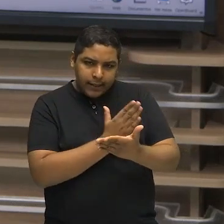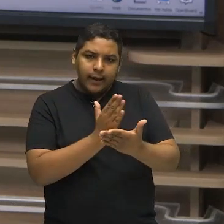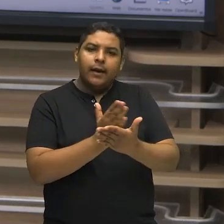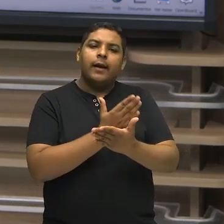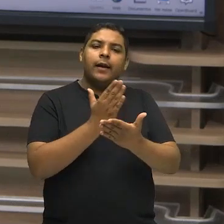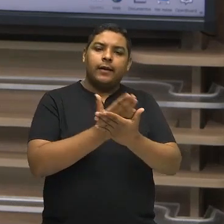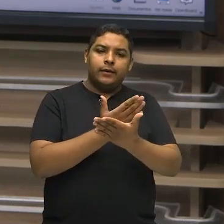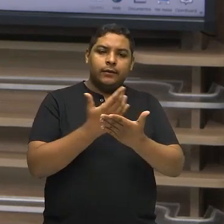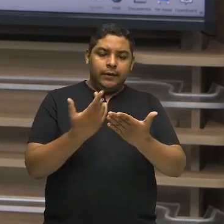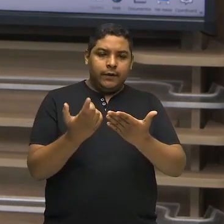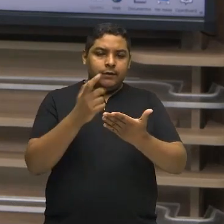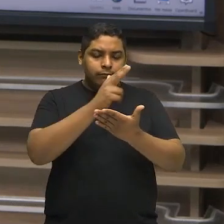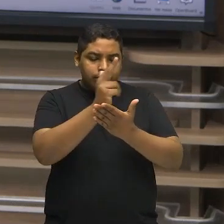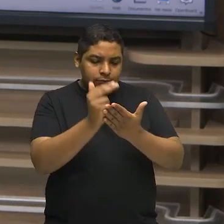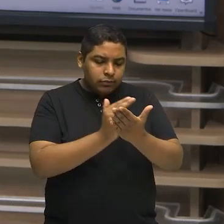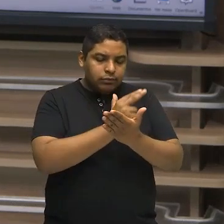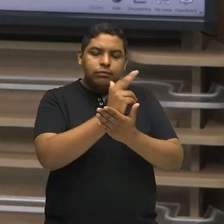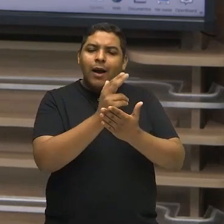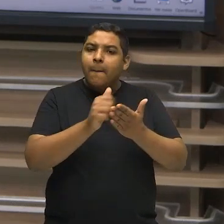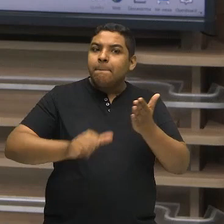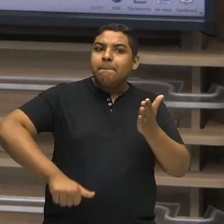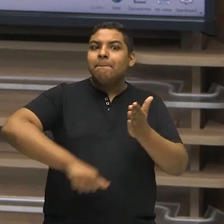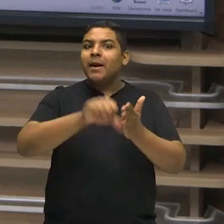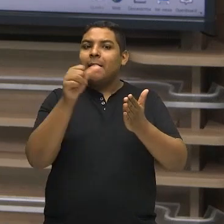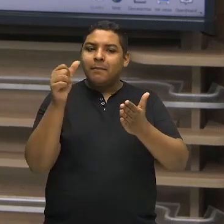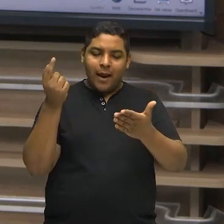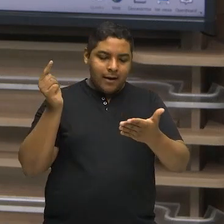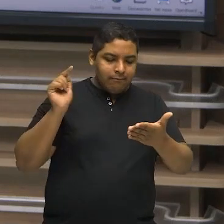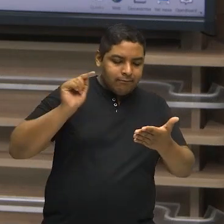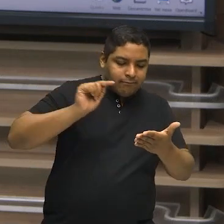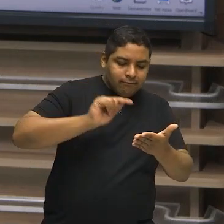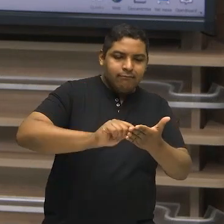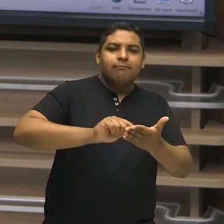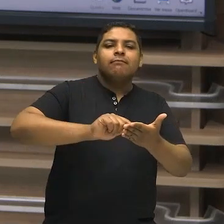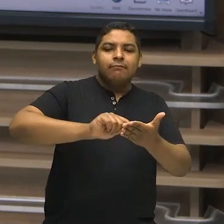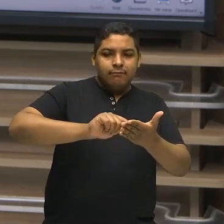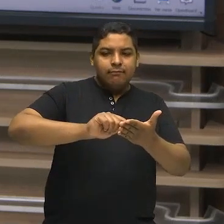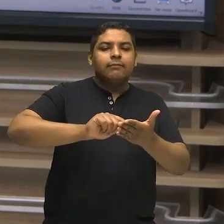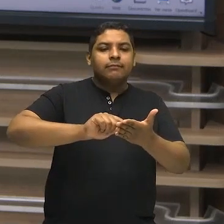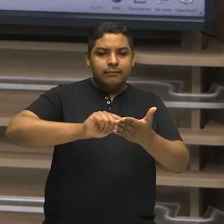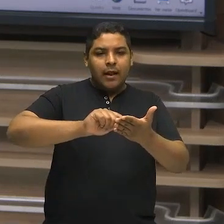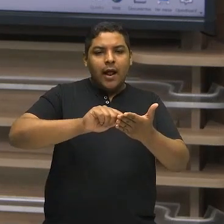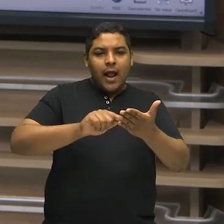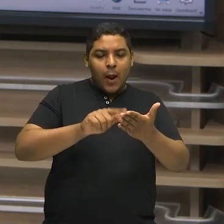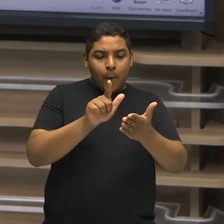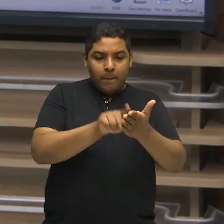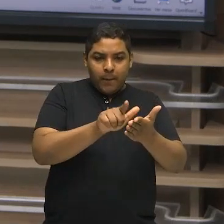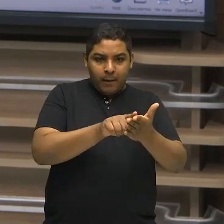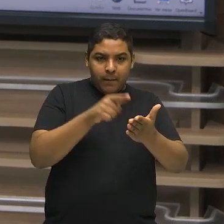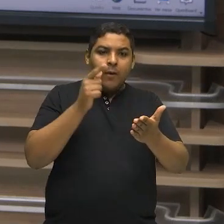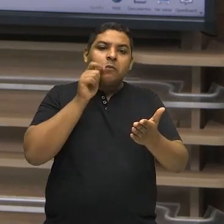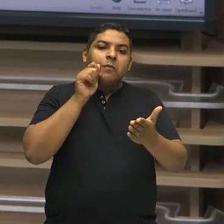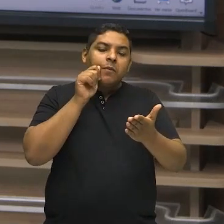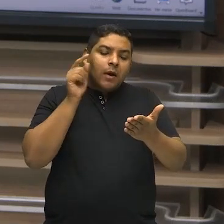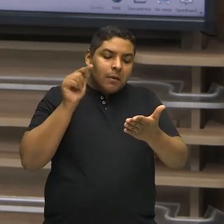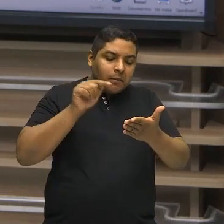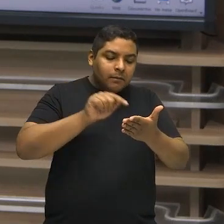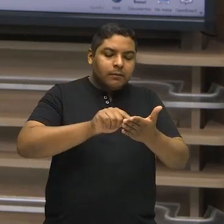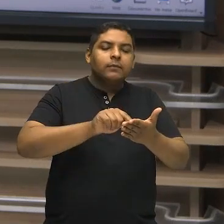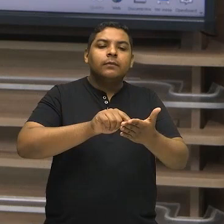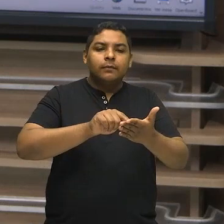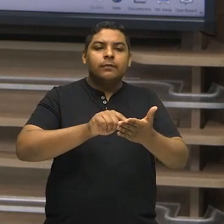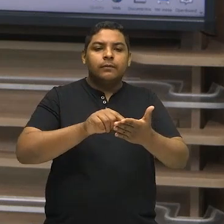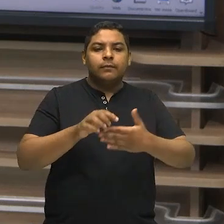primeiro o elemento que quando ele encosta o lápis no papel, ou ele vai pegar